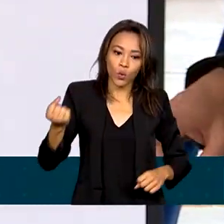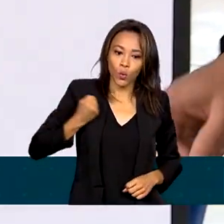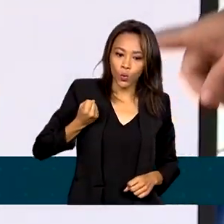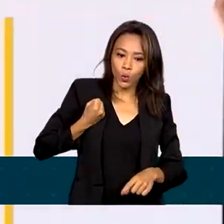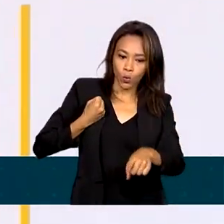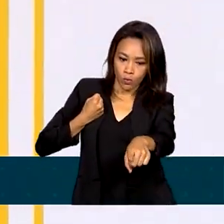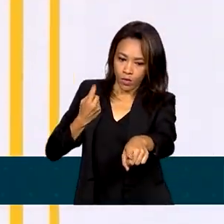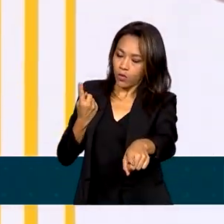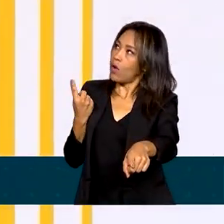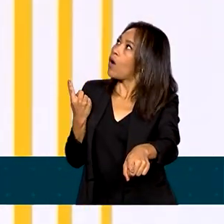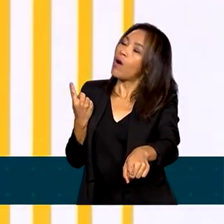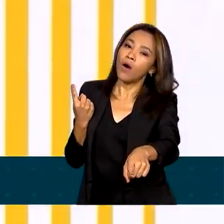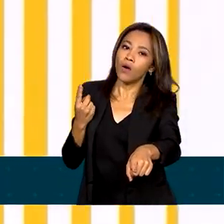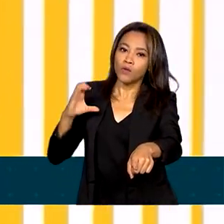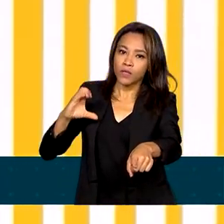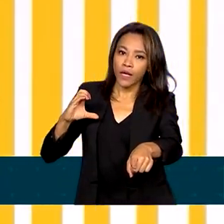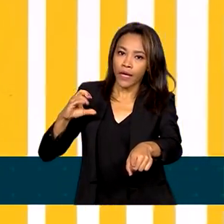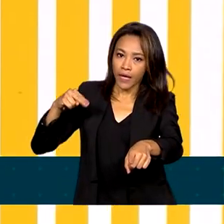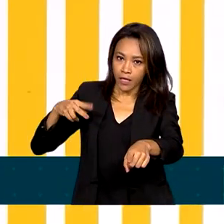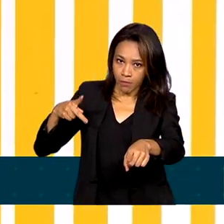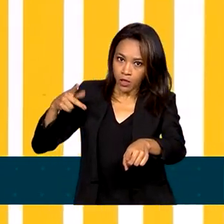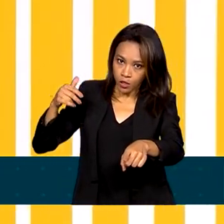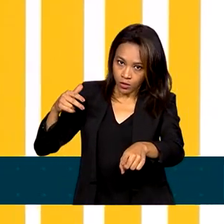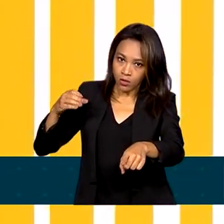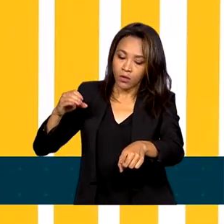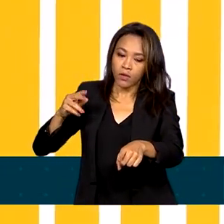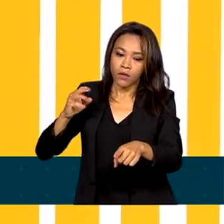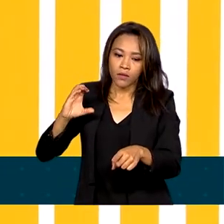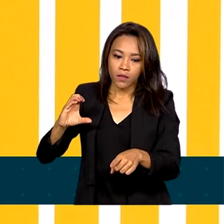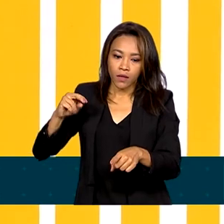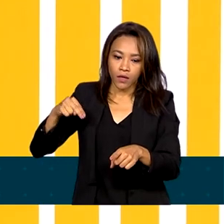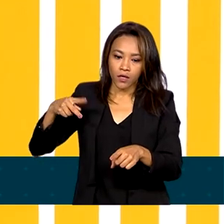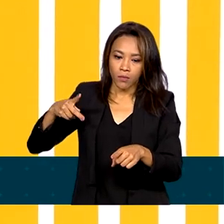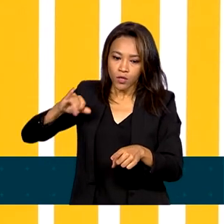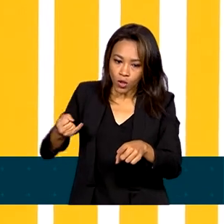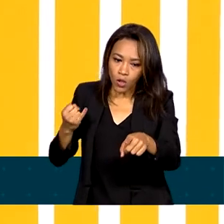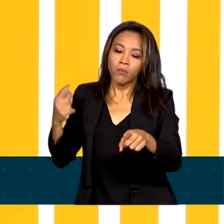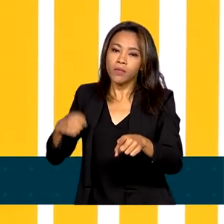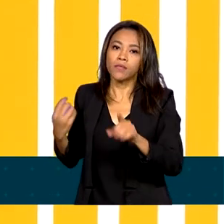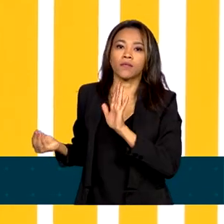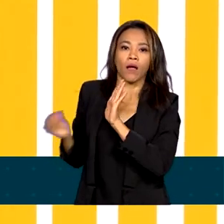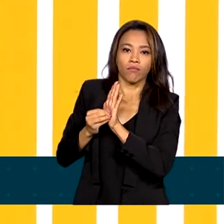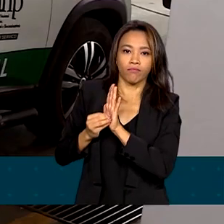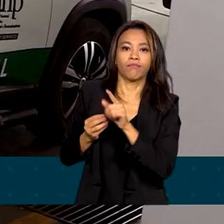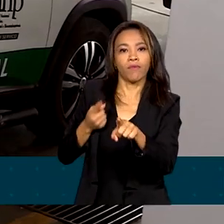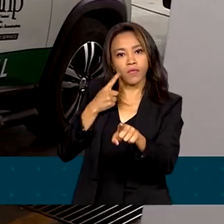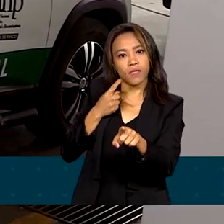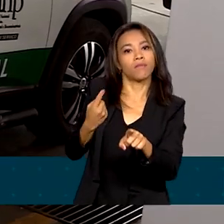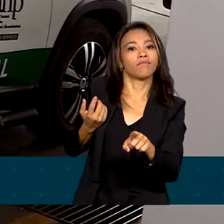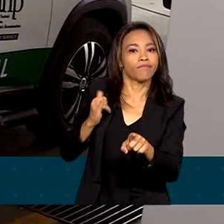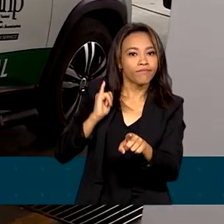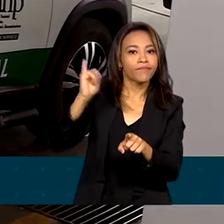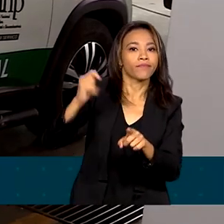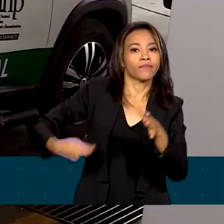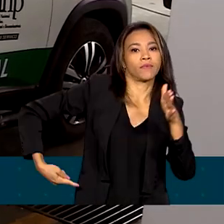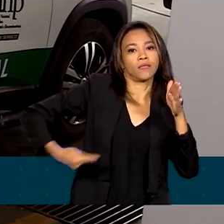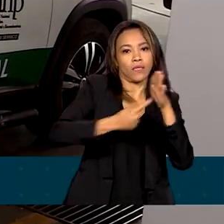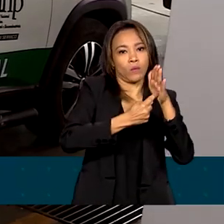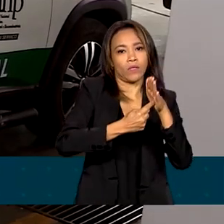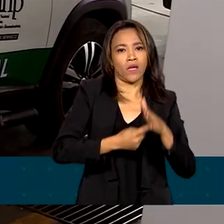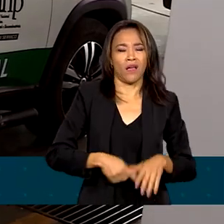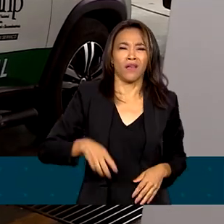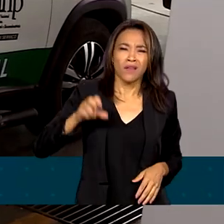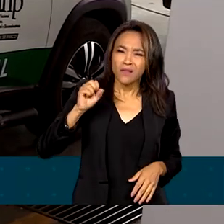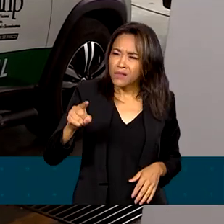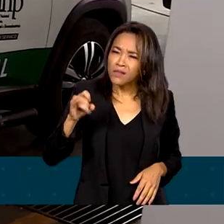o CNPJ do posto devem estar estampados em cada bomba de abastecimento. O posto que não atender